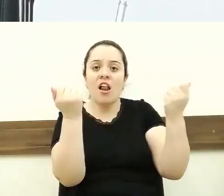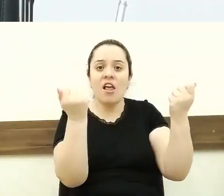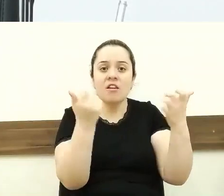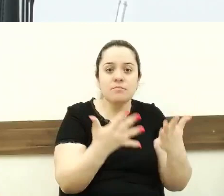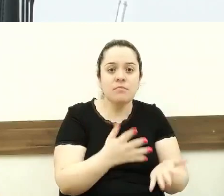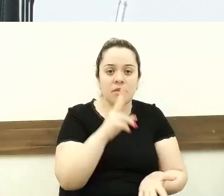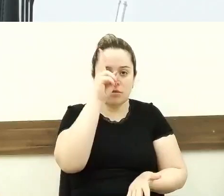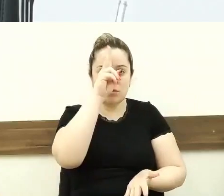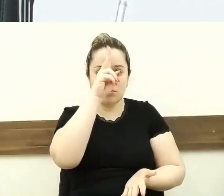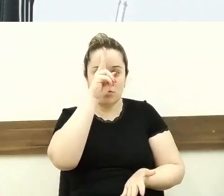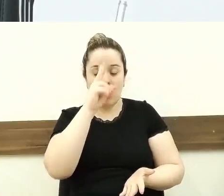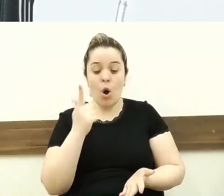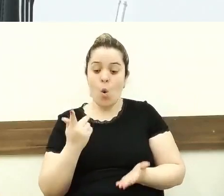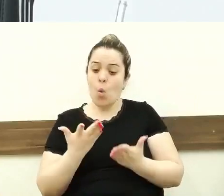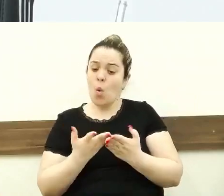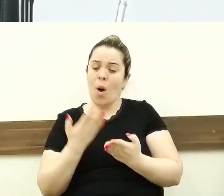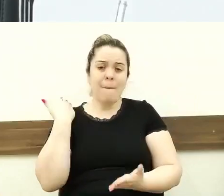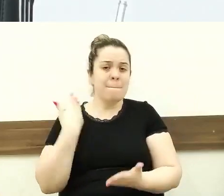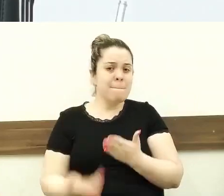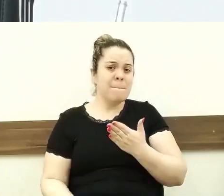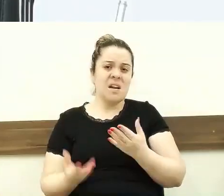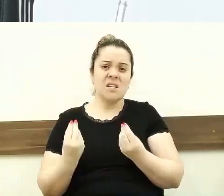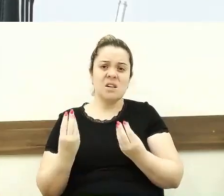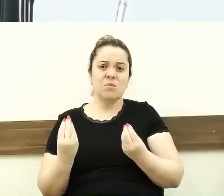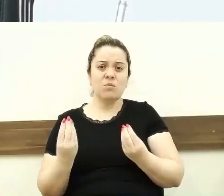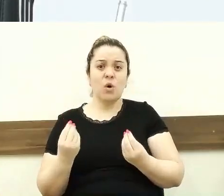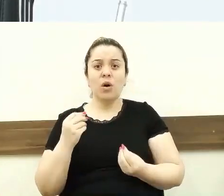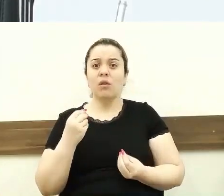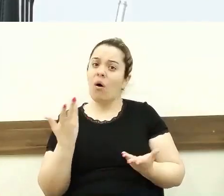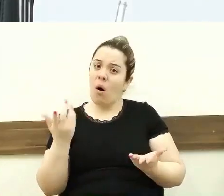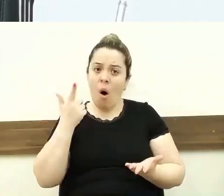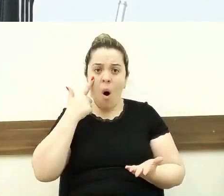Então, não é viver do passado, mas sim